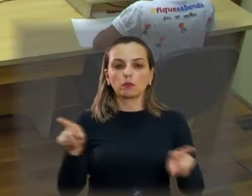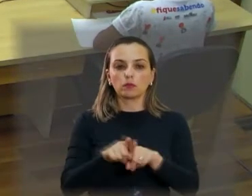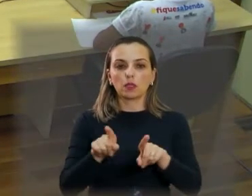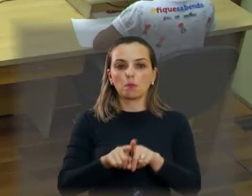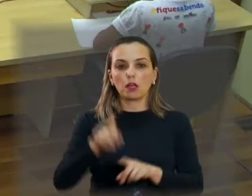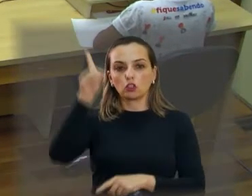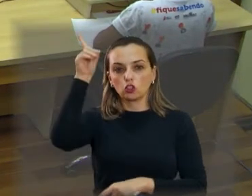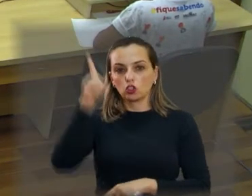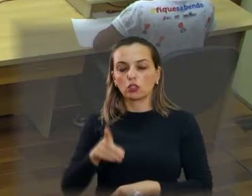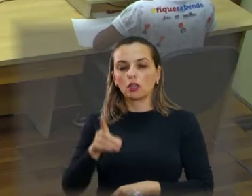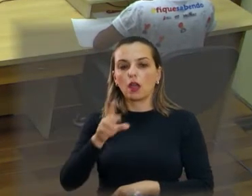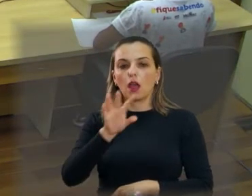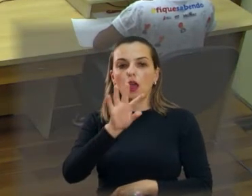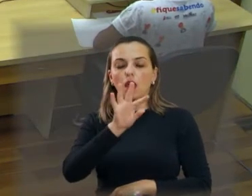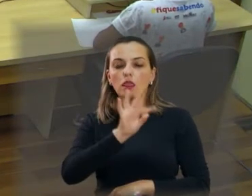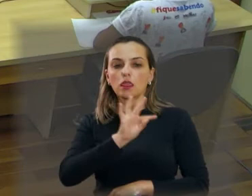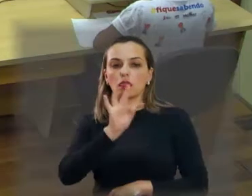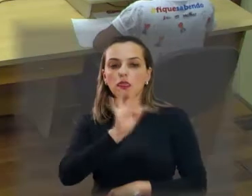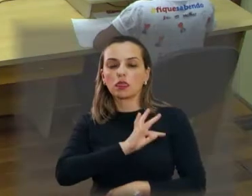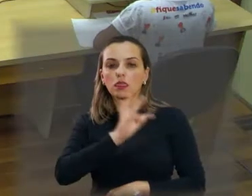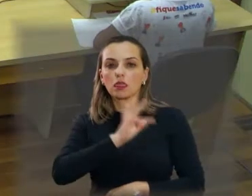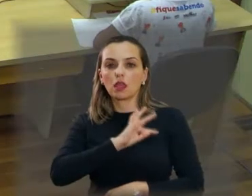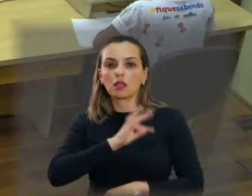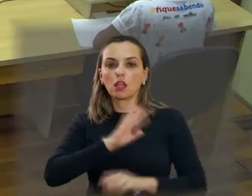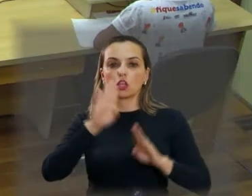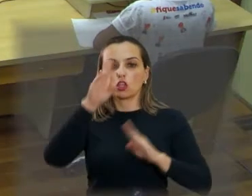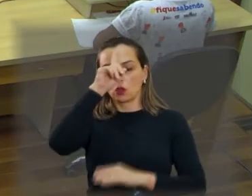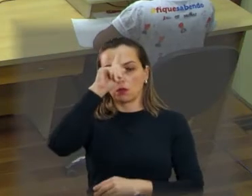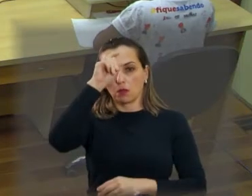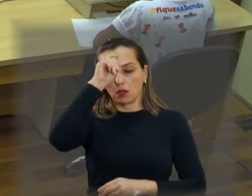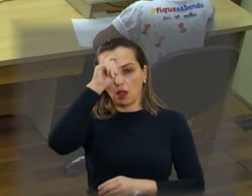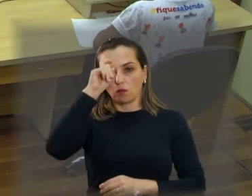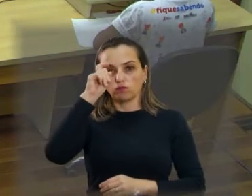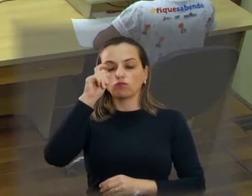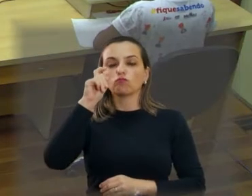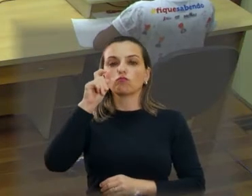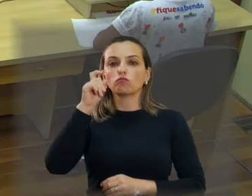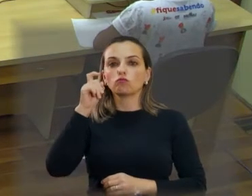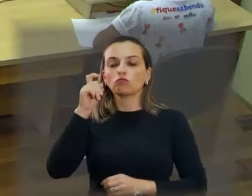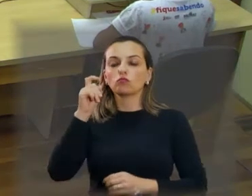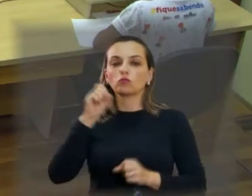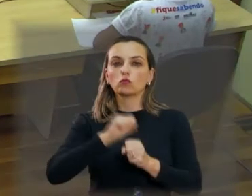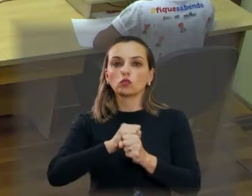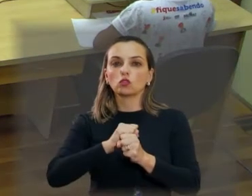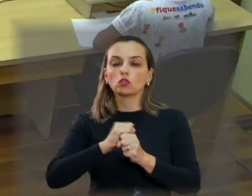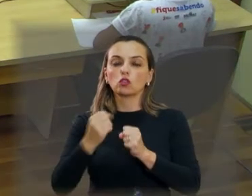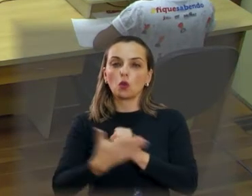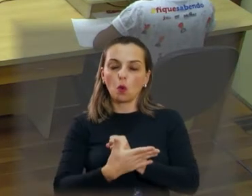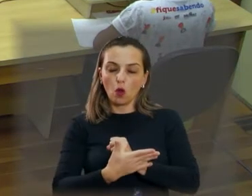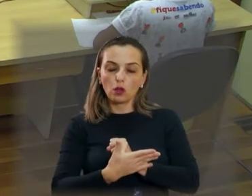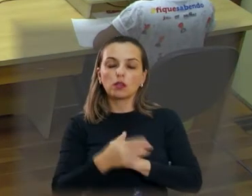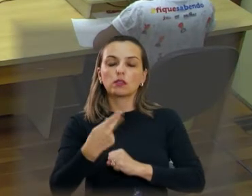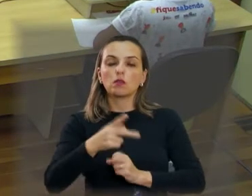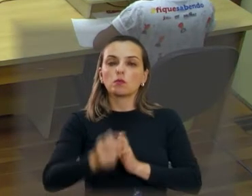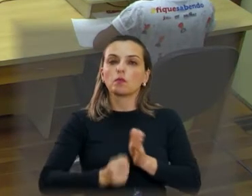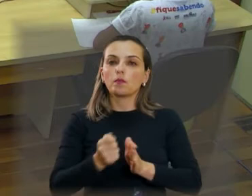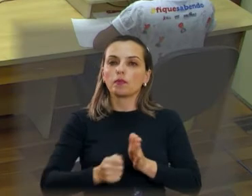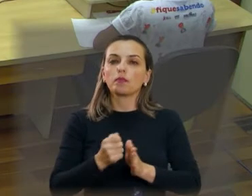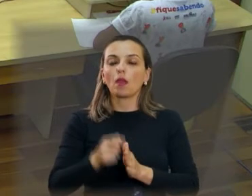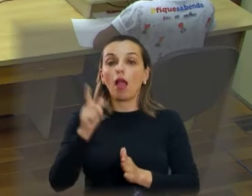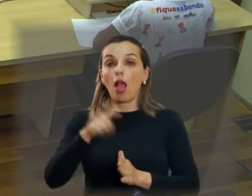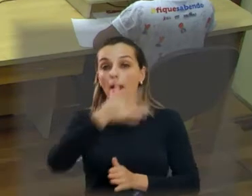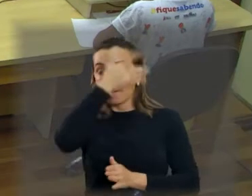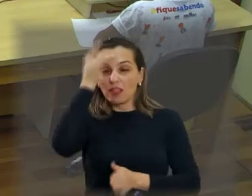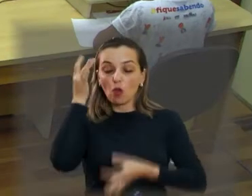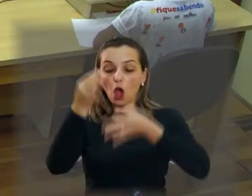Diretoria Técnica do Hospital de Campanha Municipal. As perguntas do público sobre o assunto em discussão